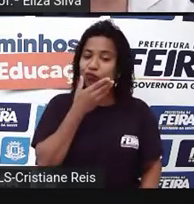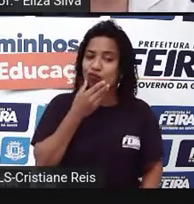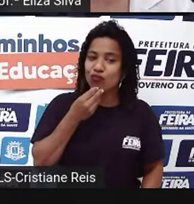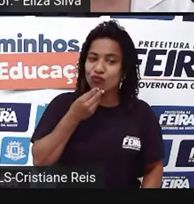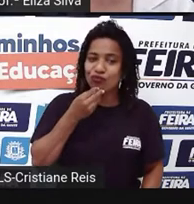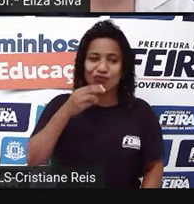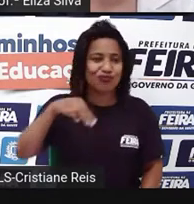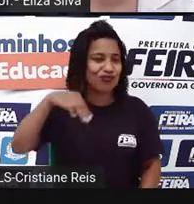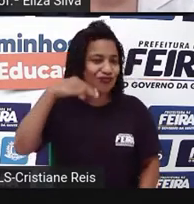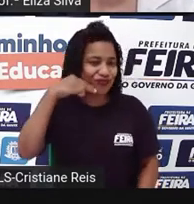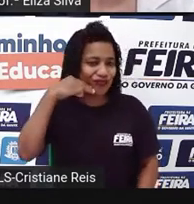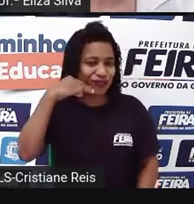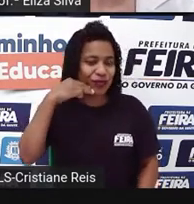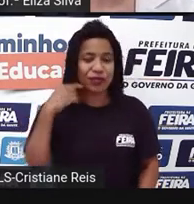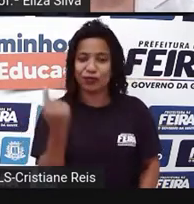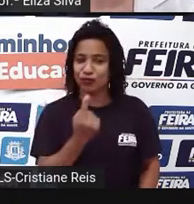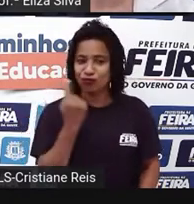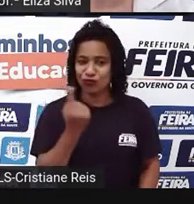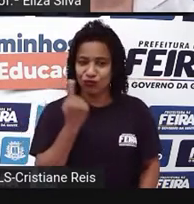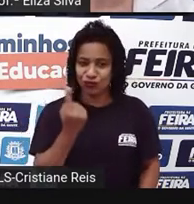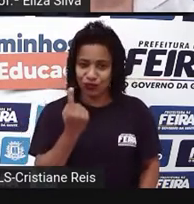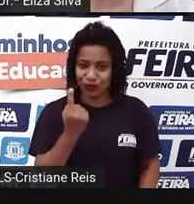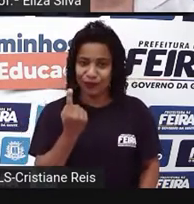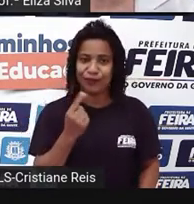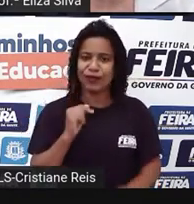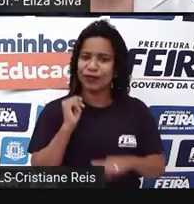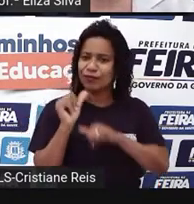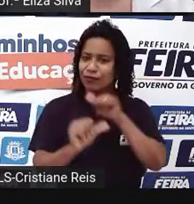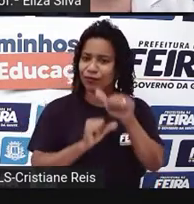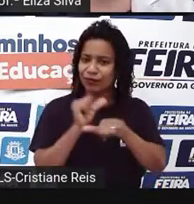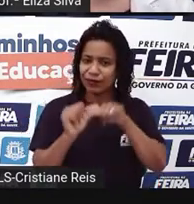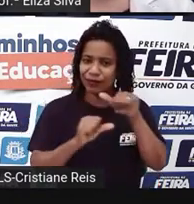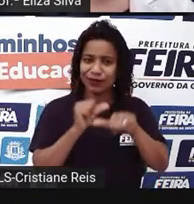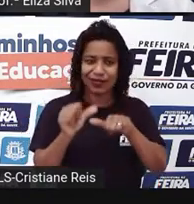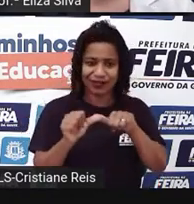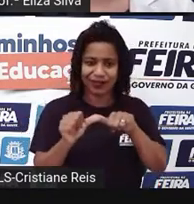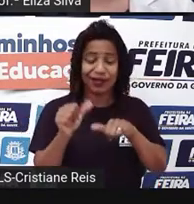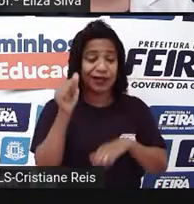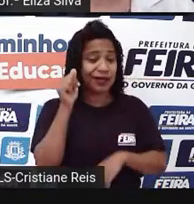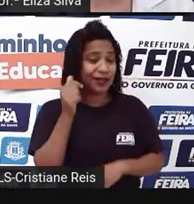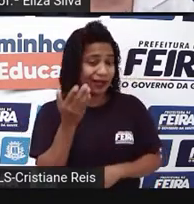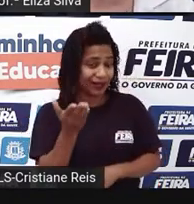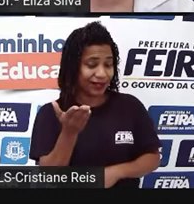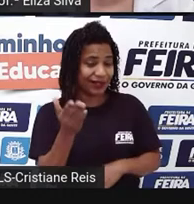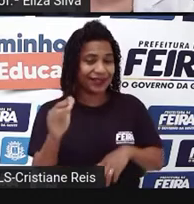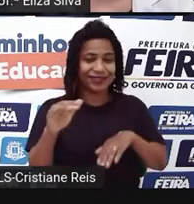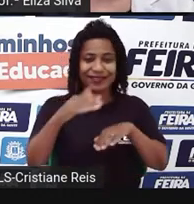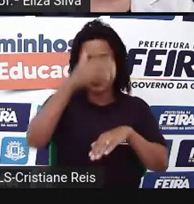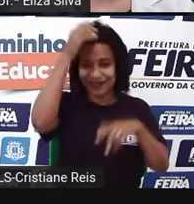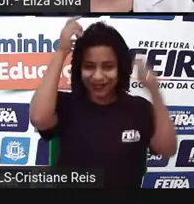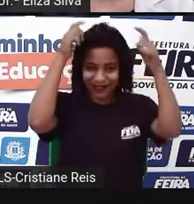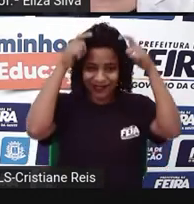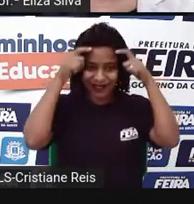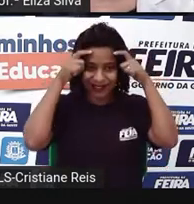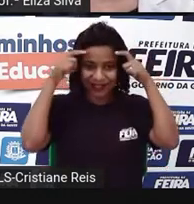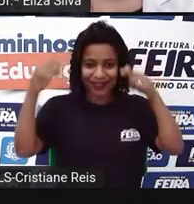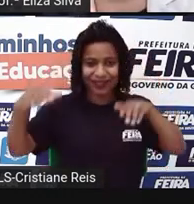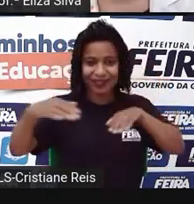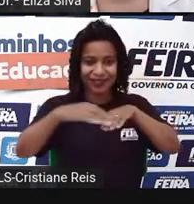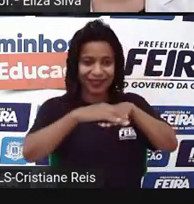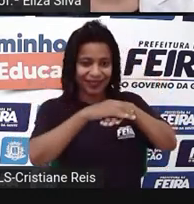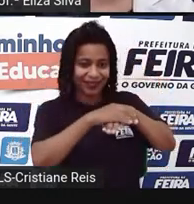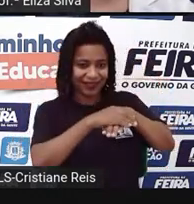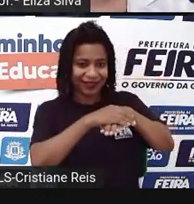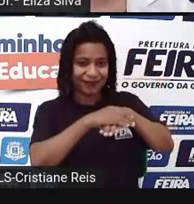masculino no singular. Já há uma mudança aqui em Cinderela, que é feminino. Então, ora, se eu utilizo